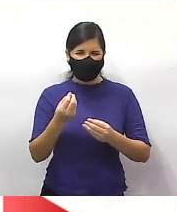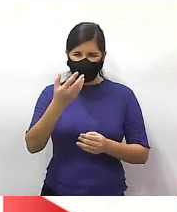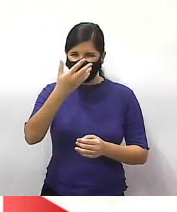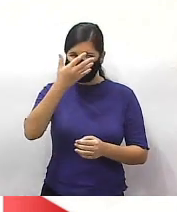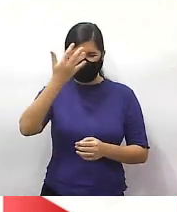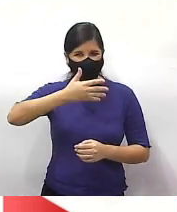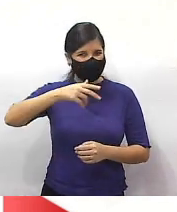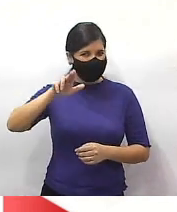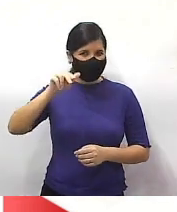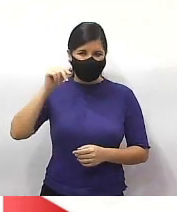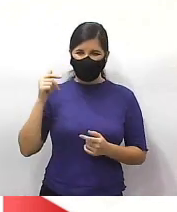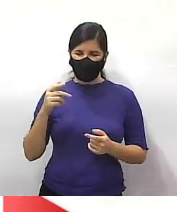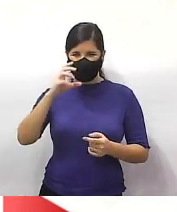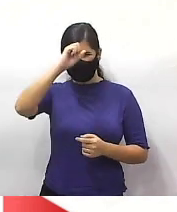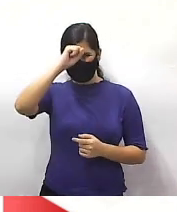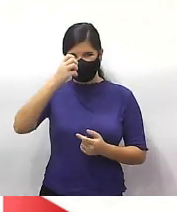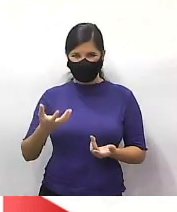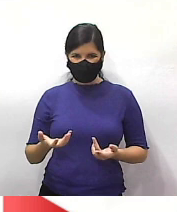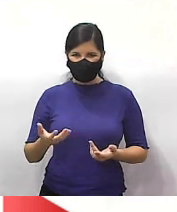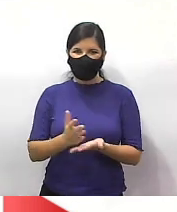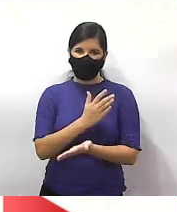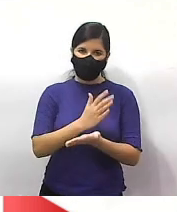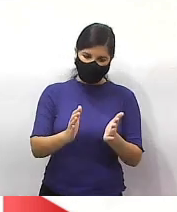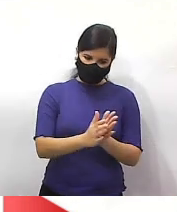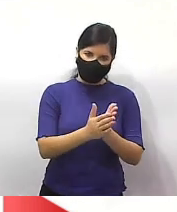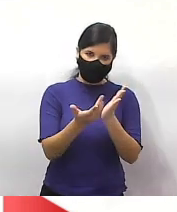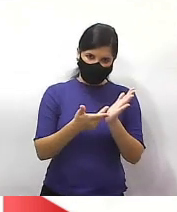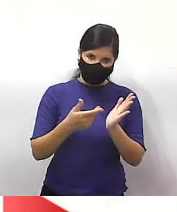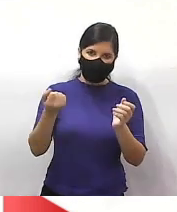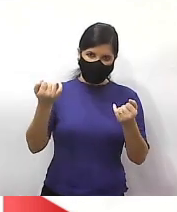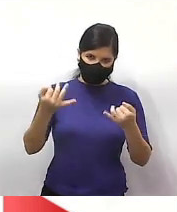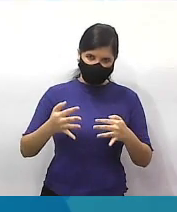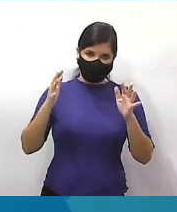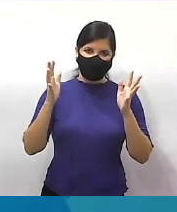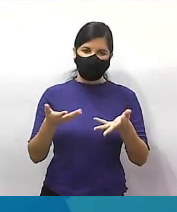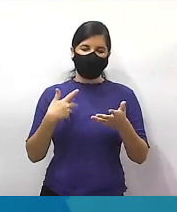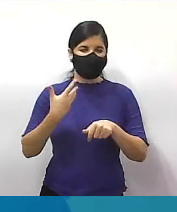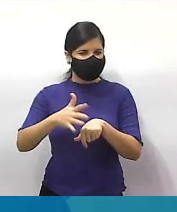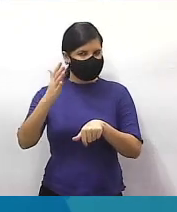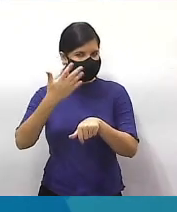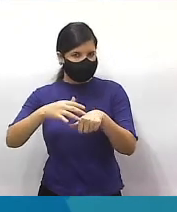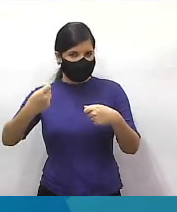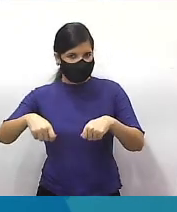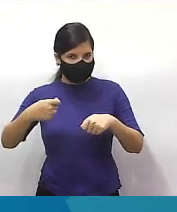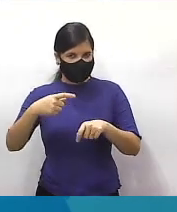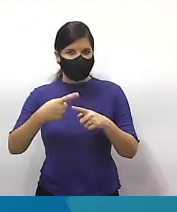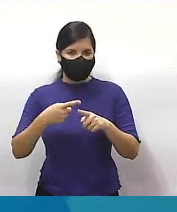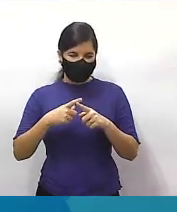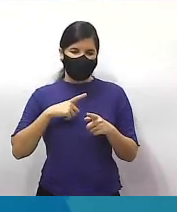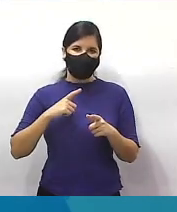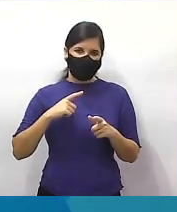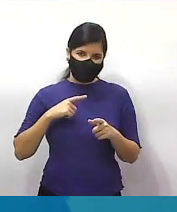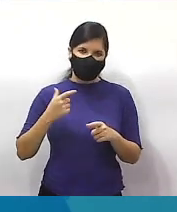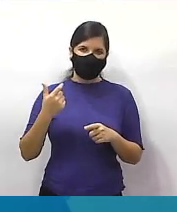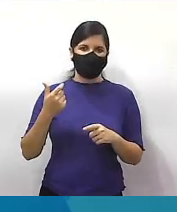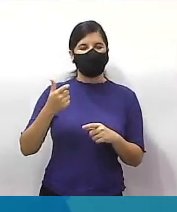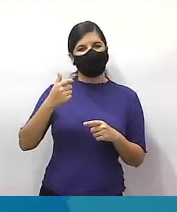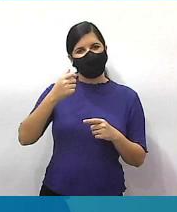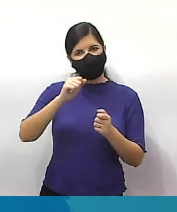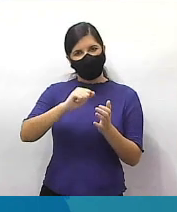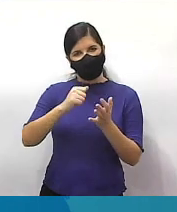falar sobre isso. Preste atenção, alguns livros já falam sobre isso e treinem bastante, porque isso cai sim nas